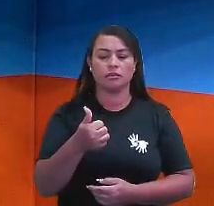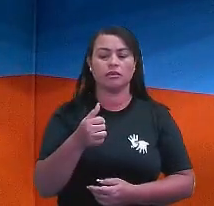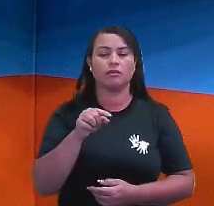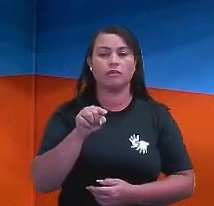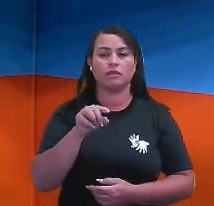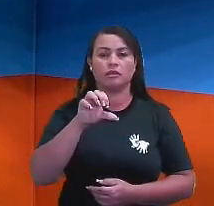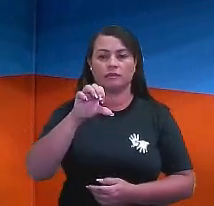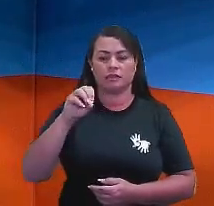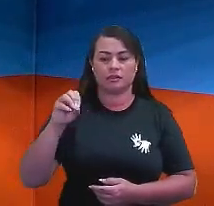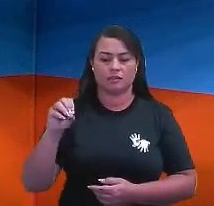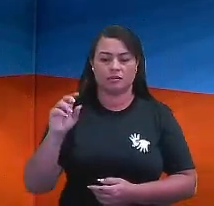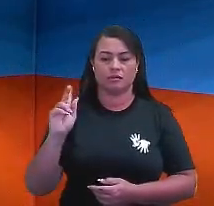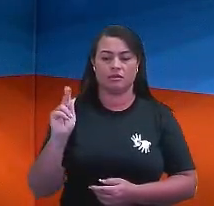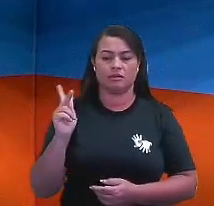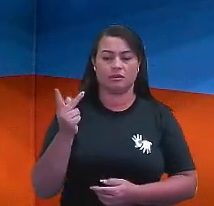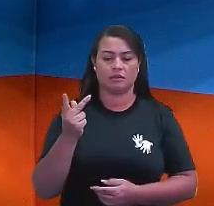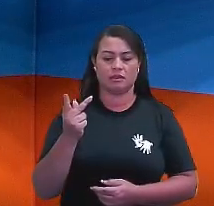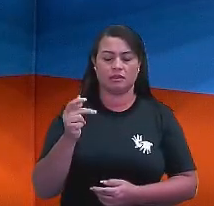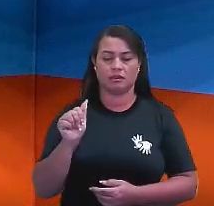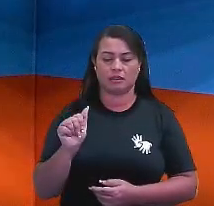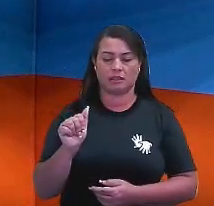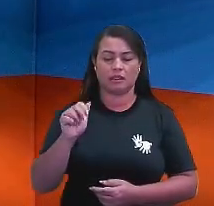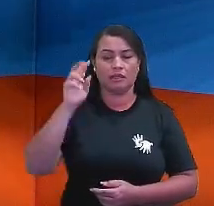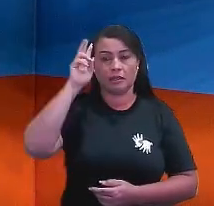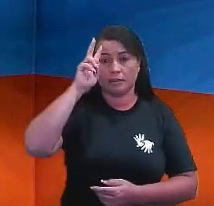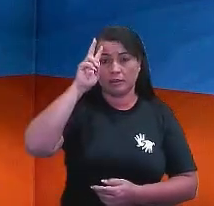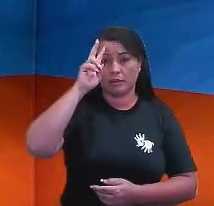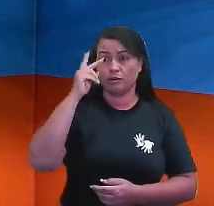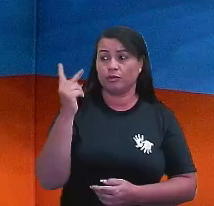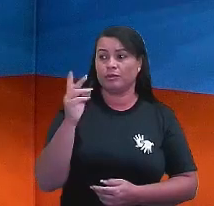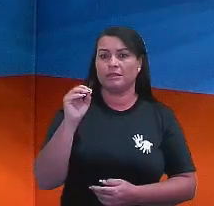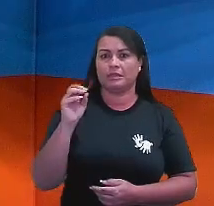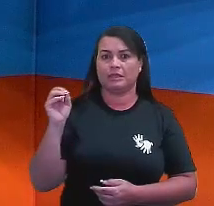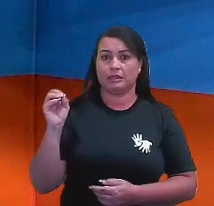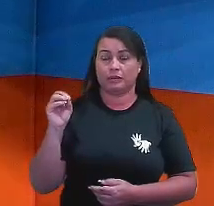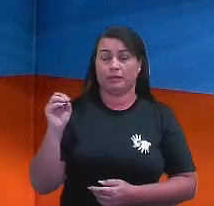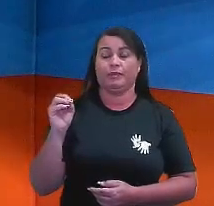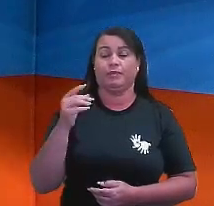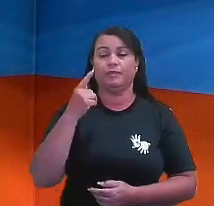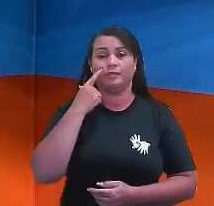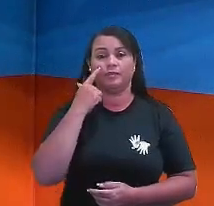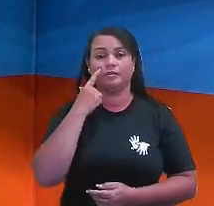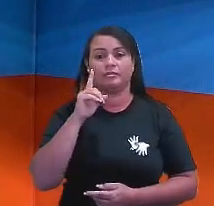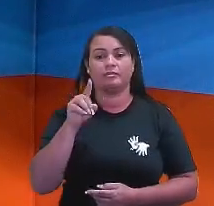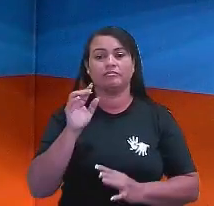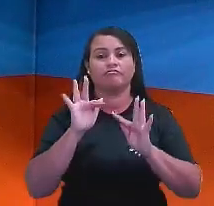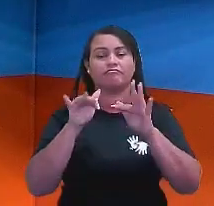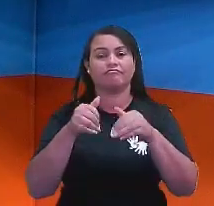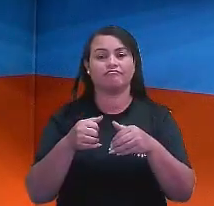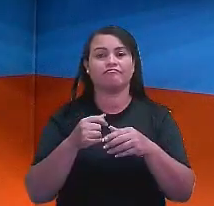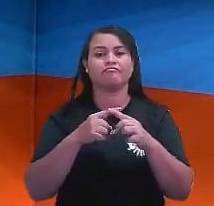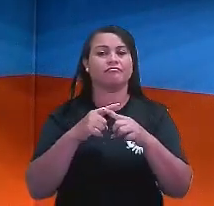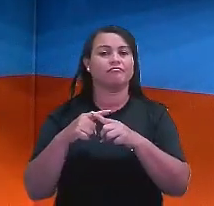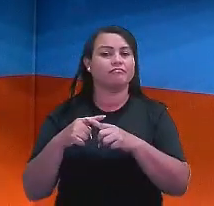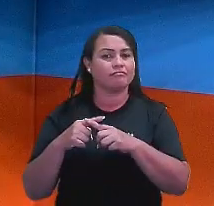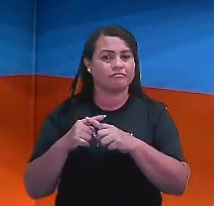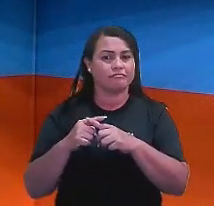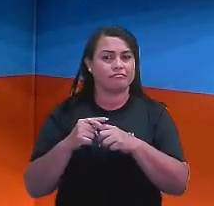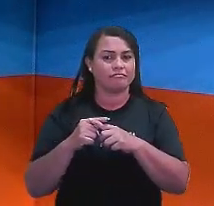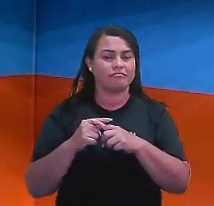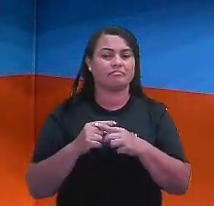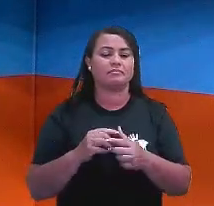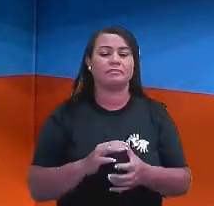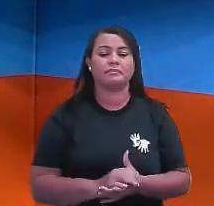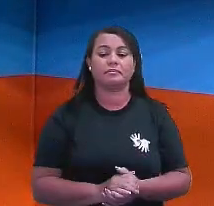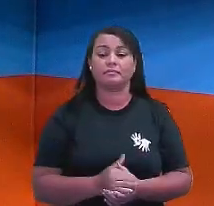441.900 hectares. Lembrando aqui, ó, dos 2 zeros, que aí eu acrescentei aqui no final na multiplicação, tá? Se eu for fazer